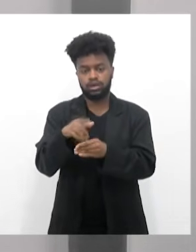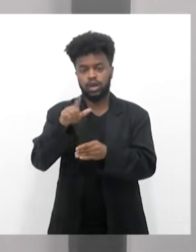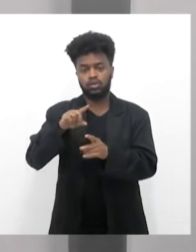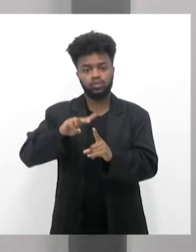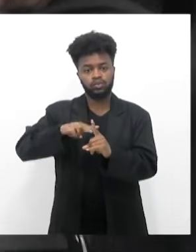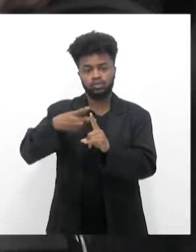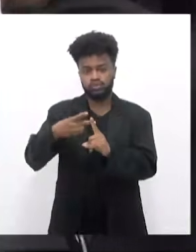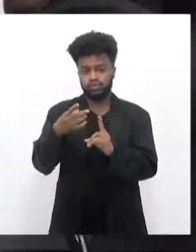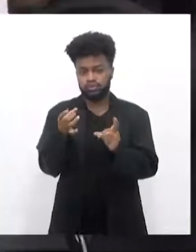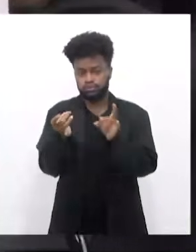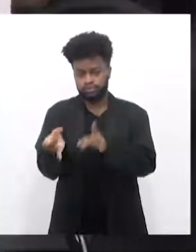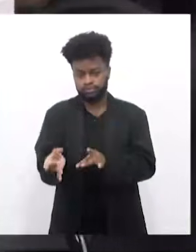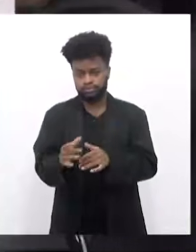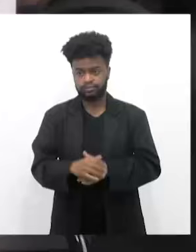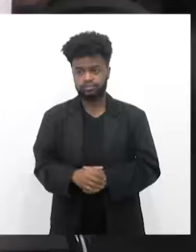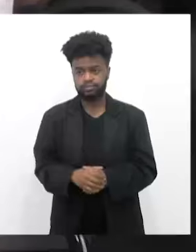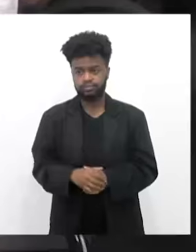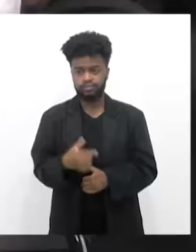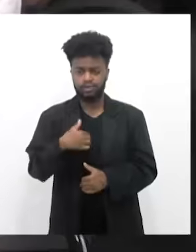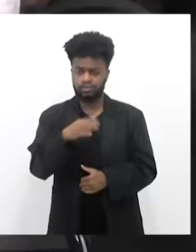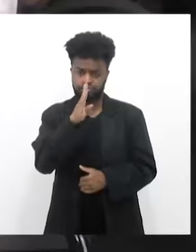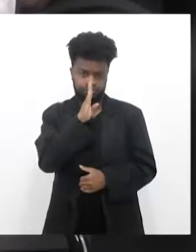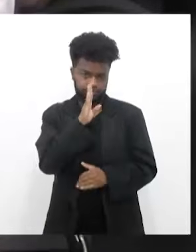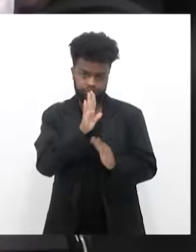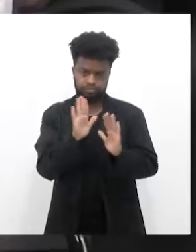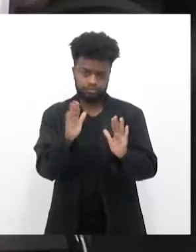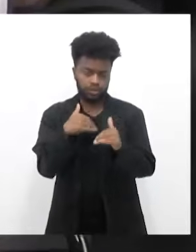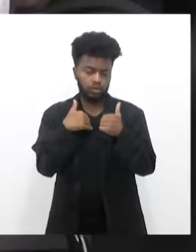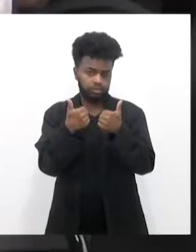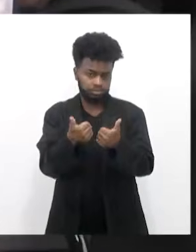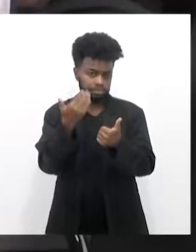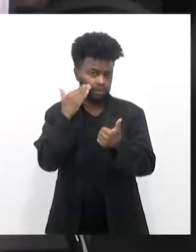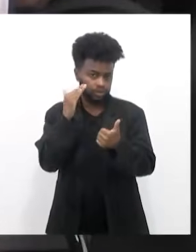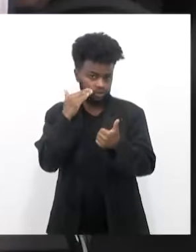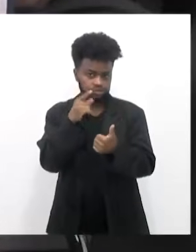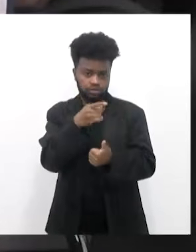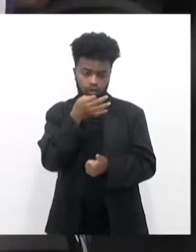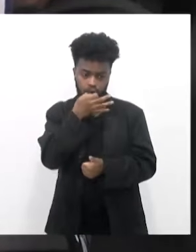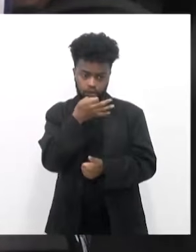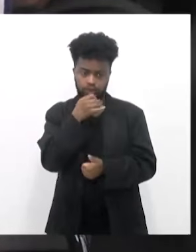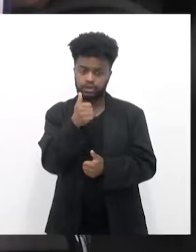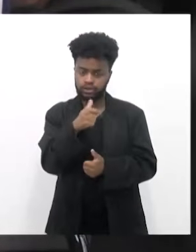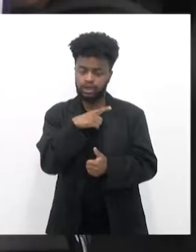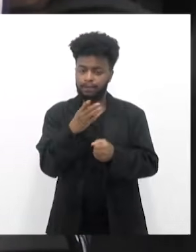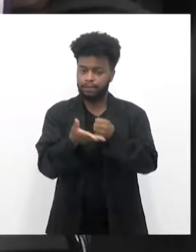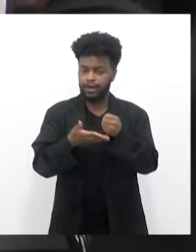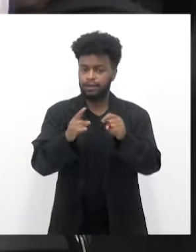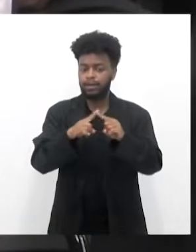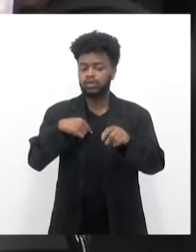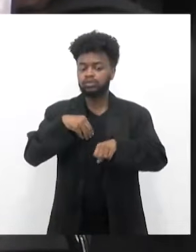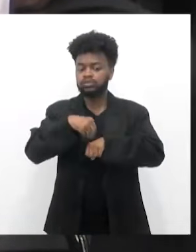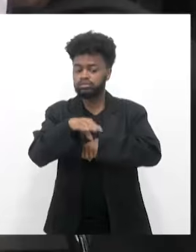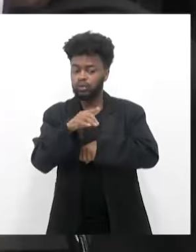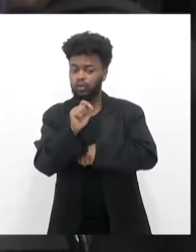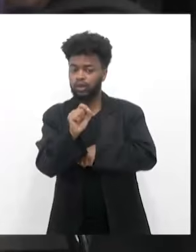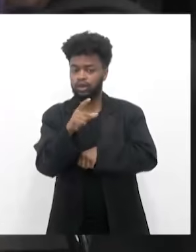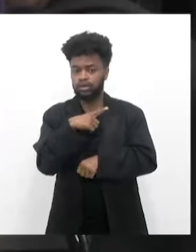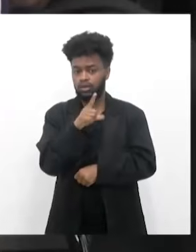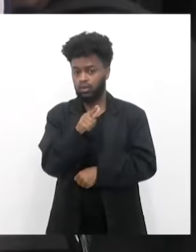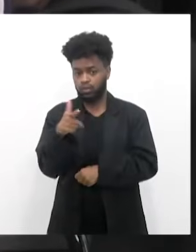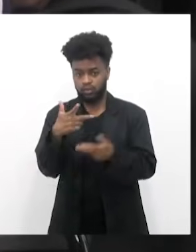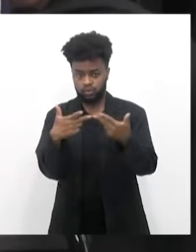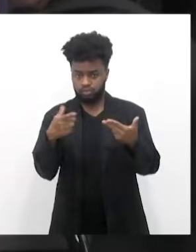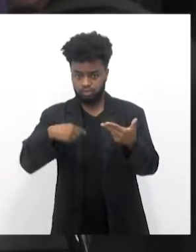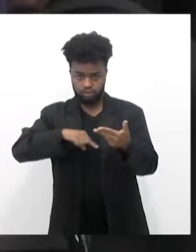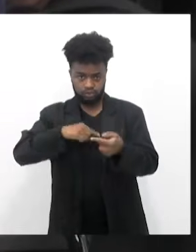vacância. Presidente Amorim, não vou falar mais, entendi, seu argumento tem base. Só quero lembrar a Vossa Excelência que em outro ponto, que não é o que a gente